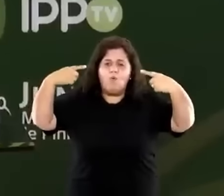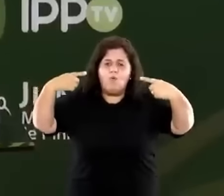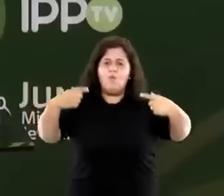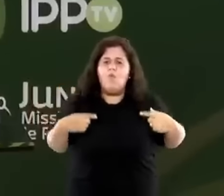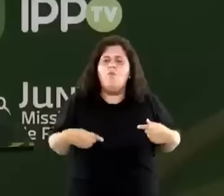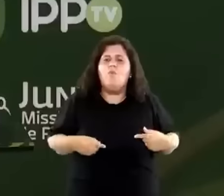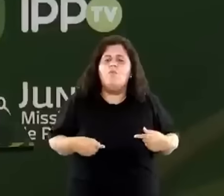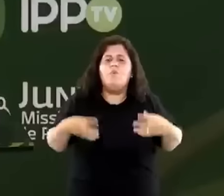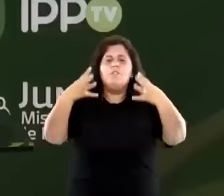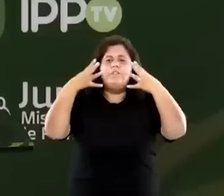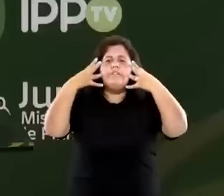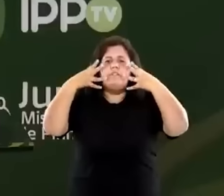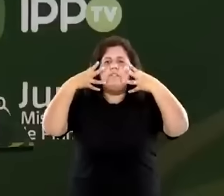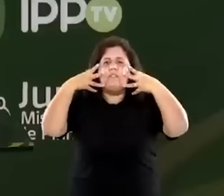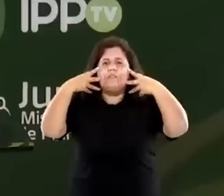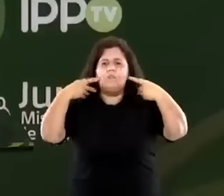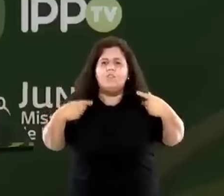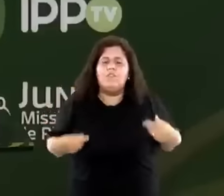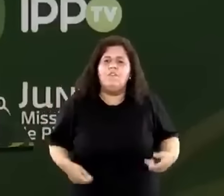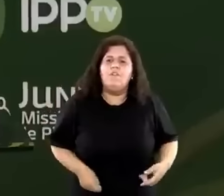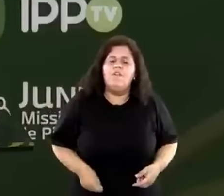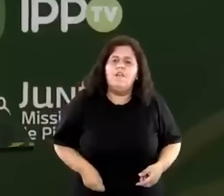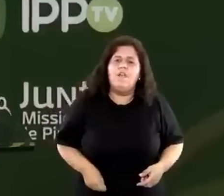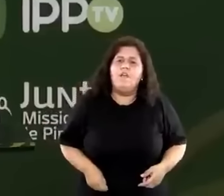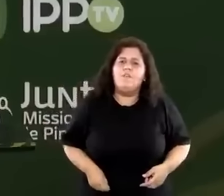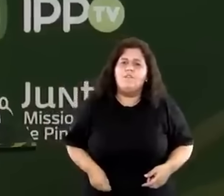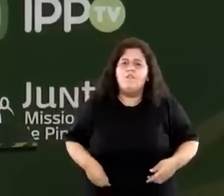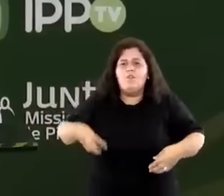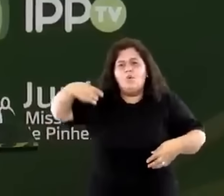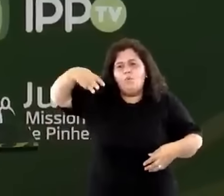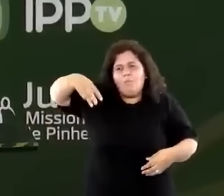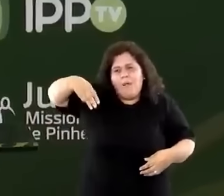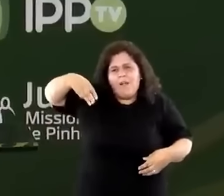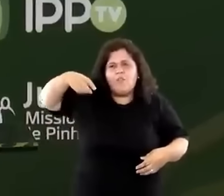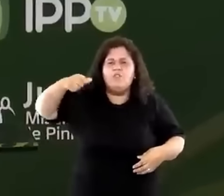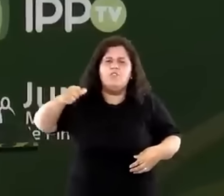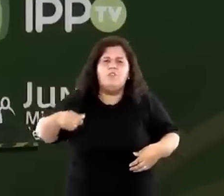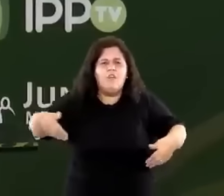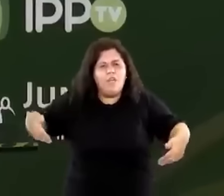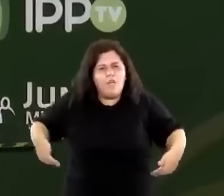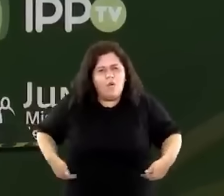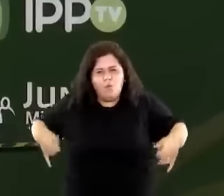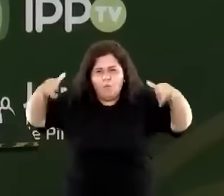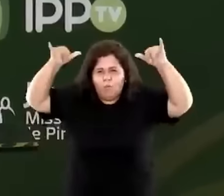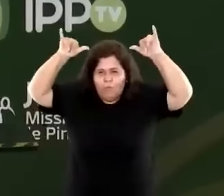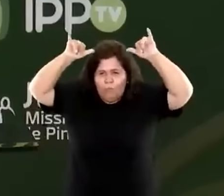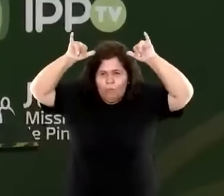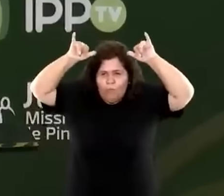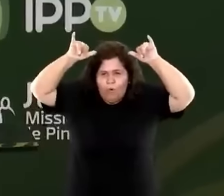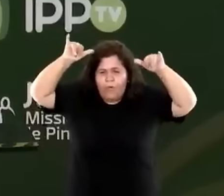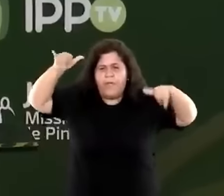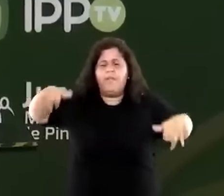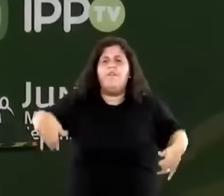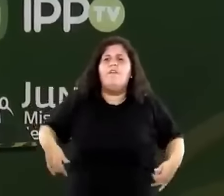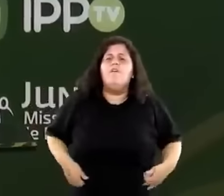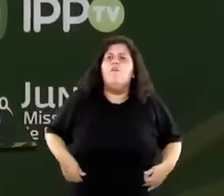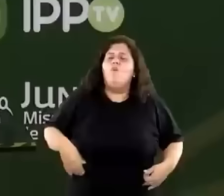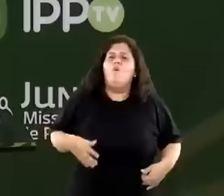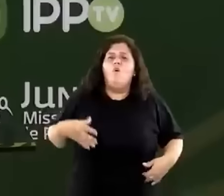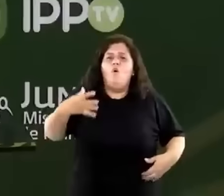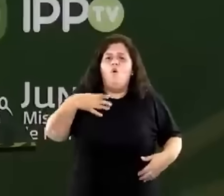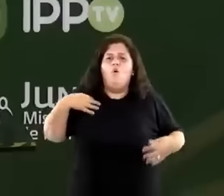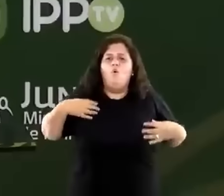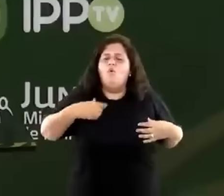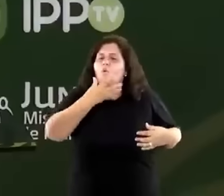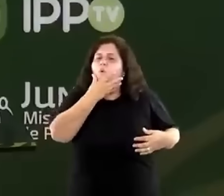Mateus é o leão Jesus é o rei ah Marcos Jesus é o servo então ele é o boi Lucas é o homem perfeito então é